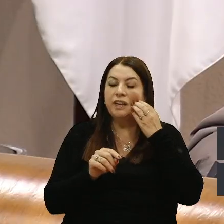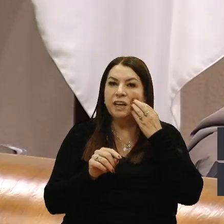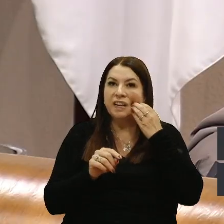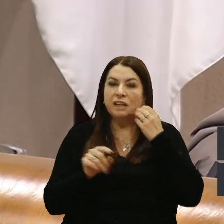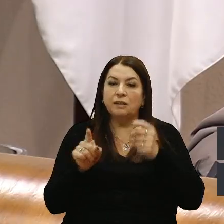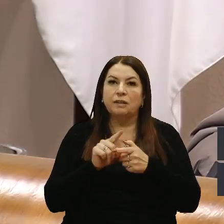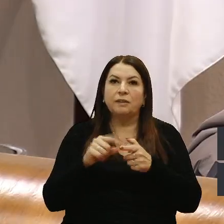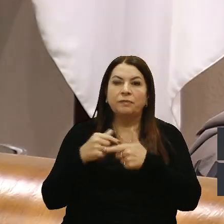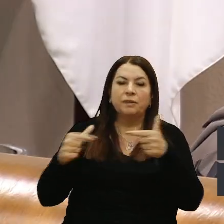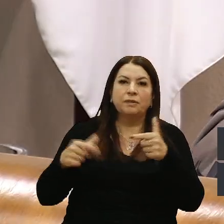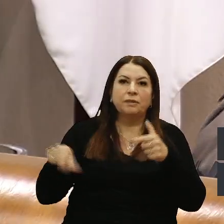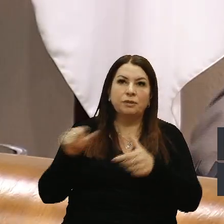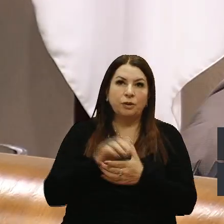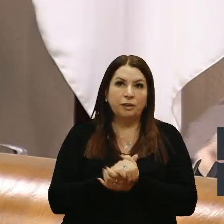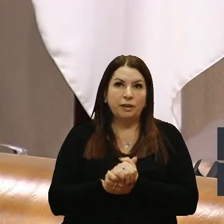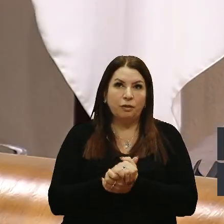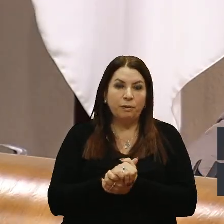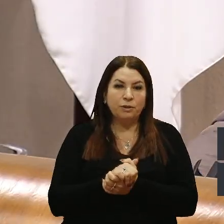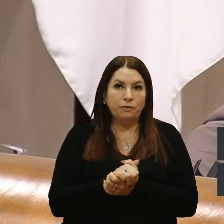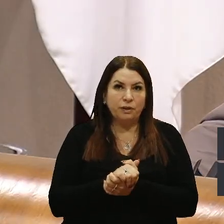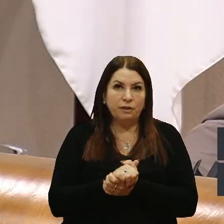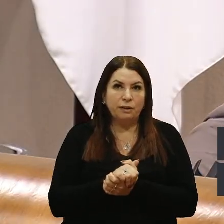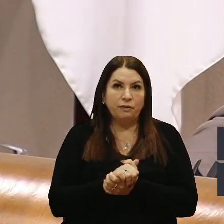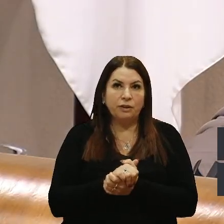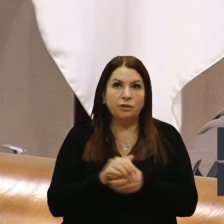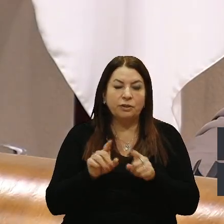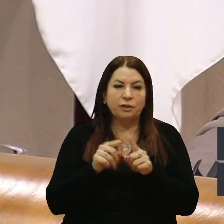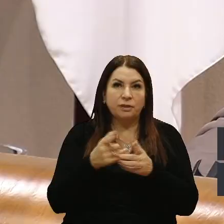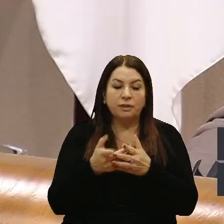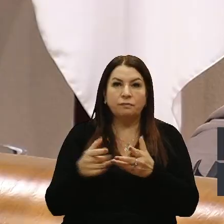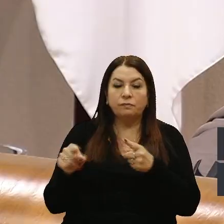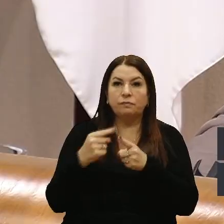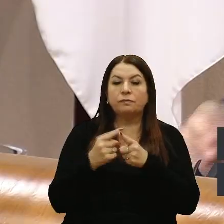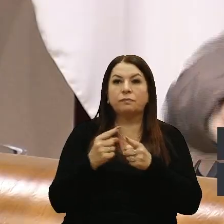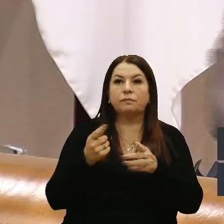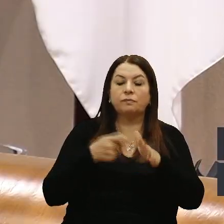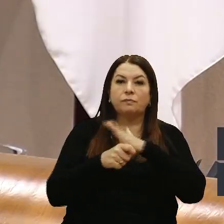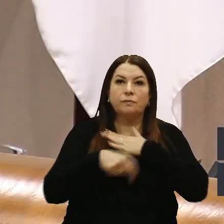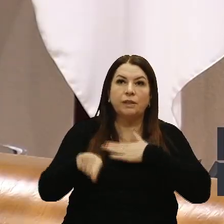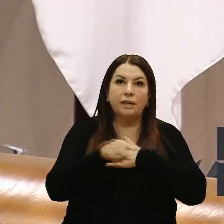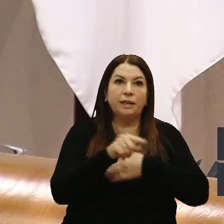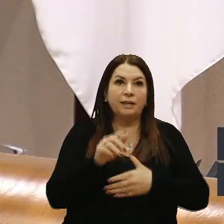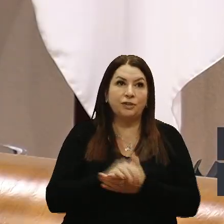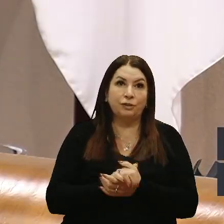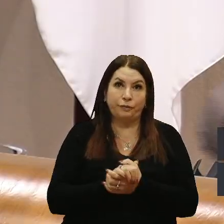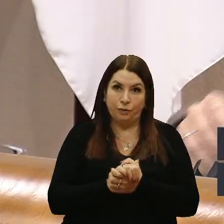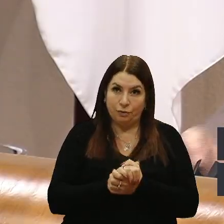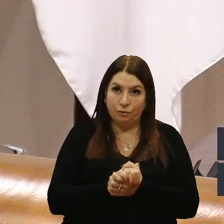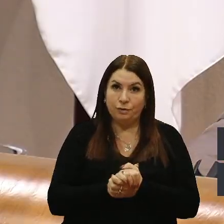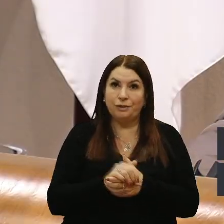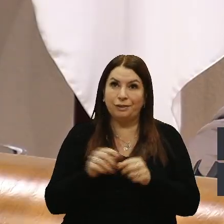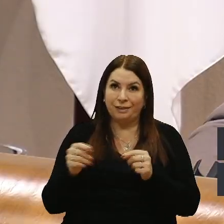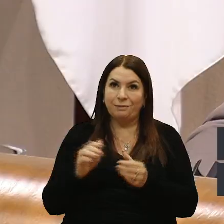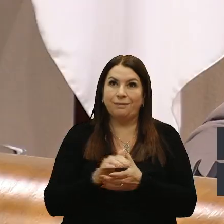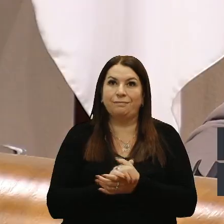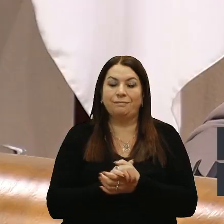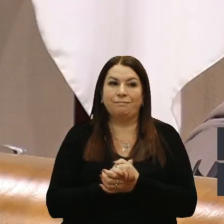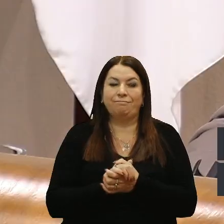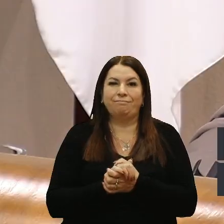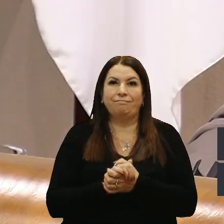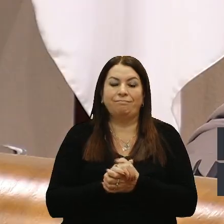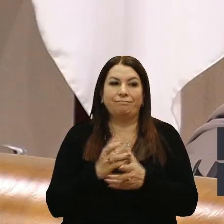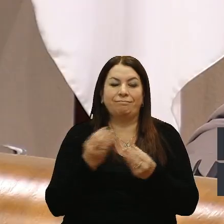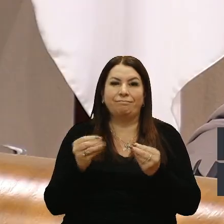de ampliação dessas rodovias, de duplicação, de investimentos que, infelizmente, acontecem de uma maneira